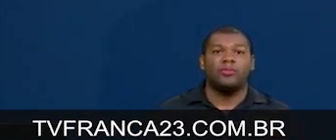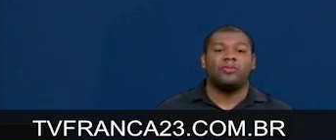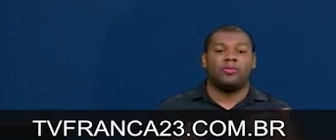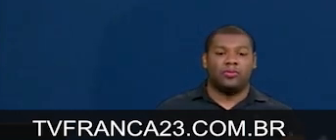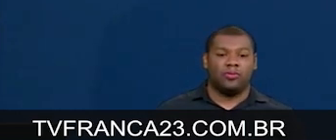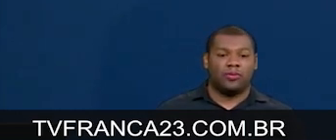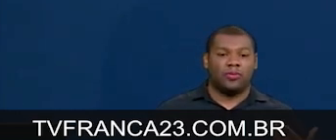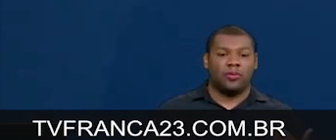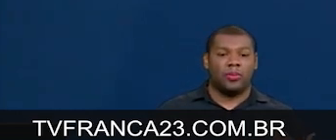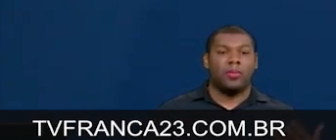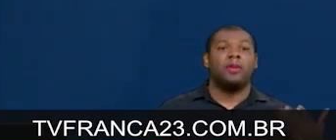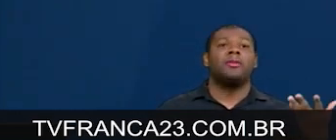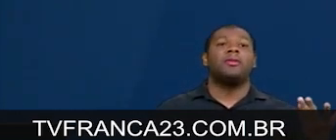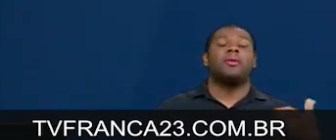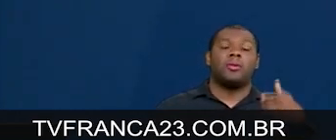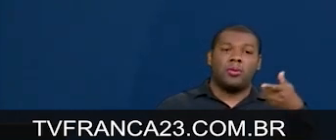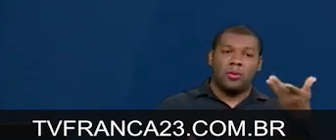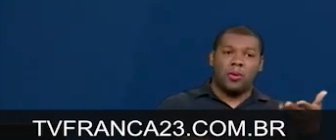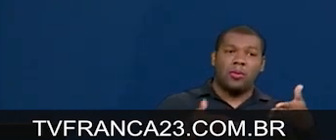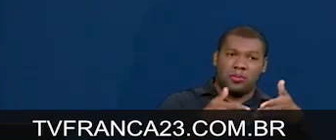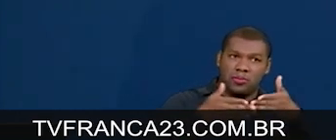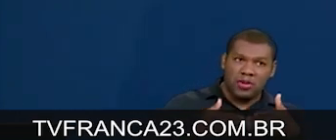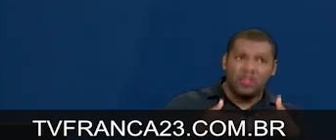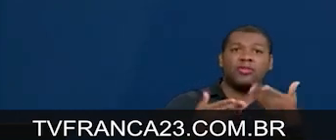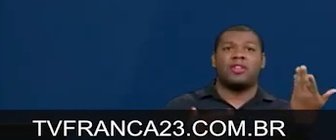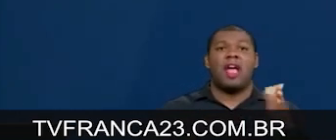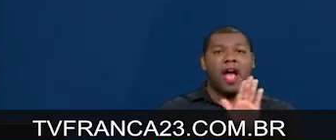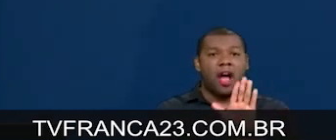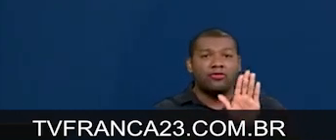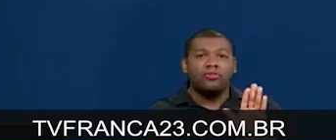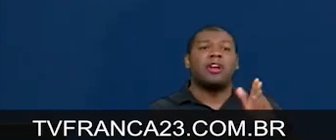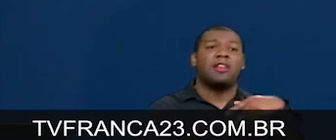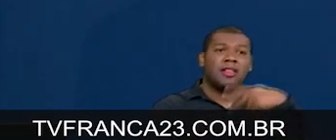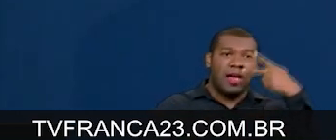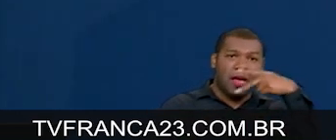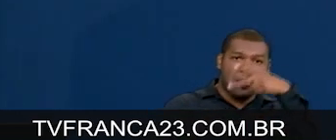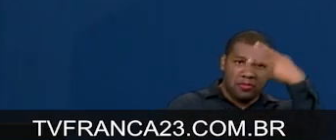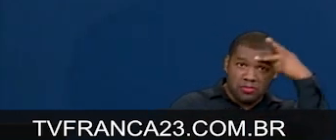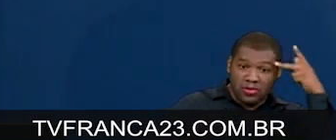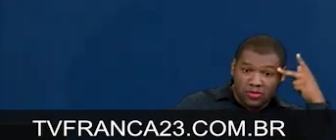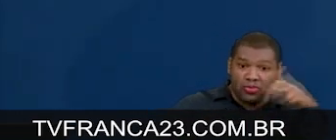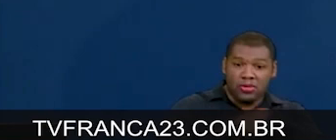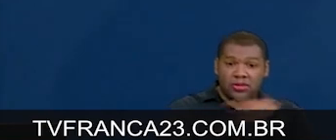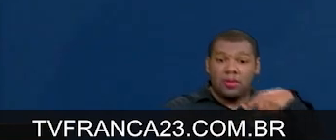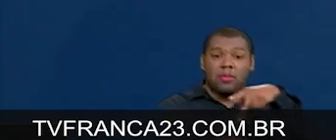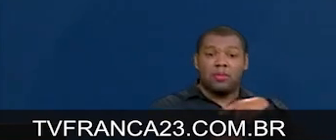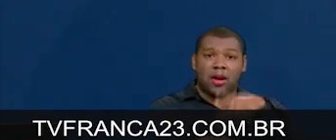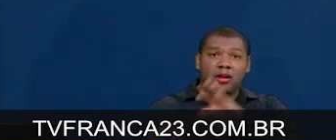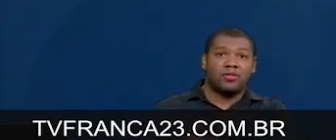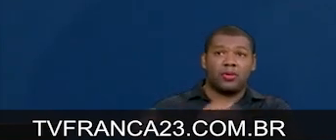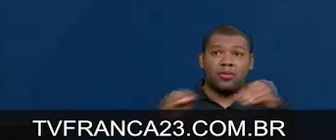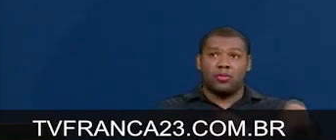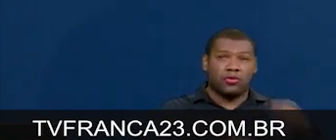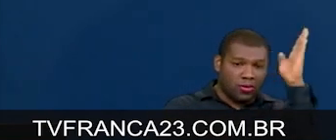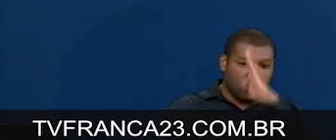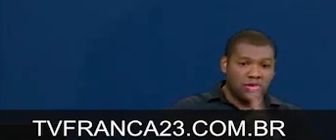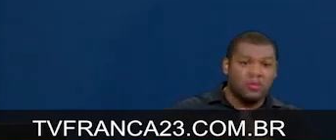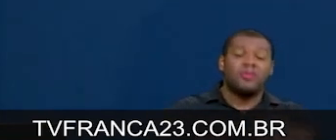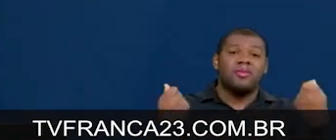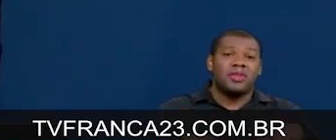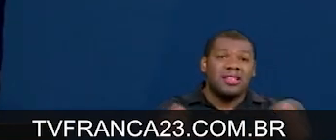Departamento de Imigração, seja por pedidos de refúgio, seja vistos. E essa rapidez, ela